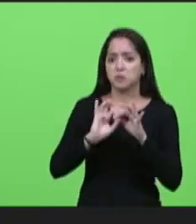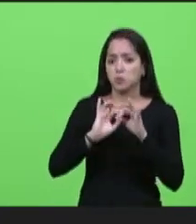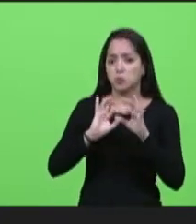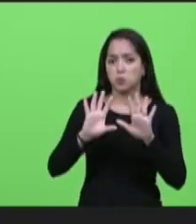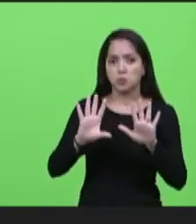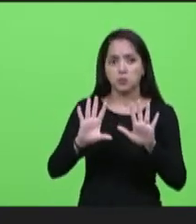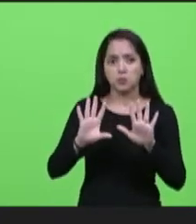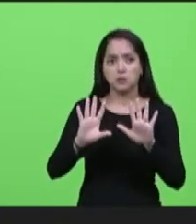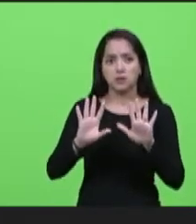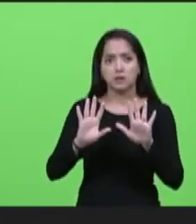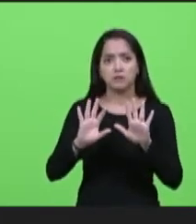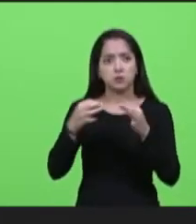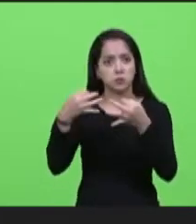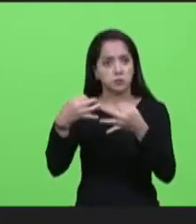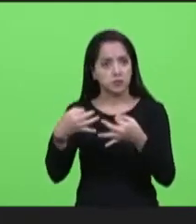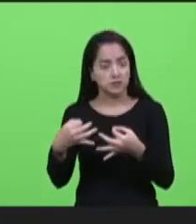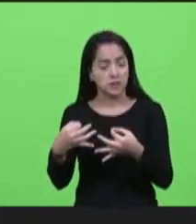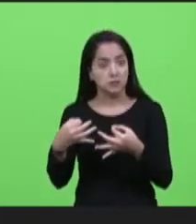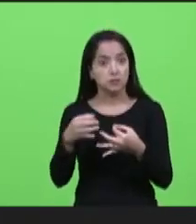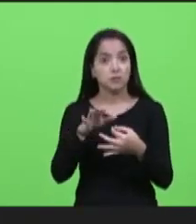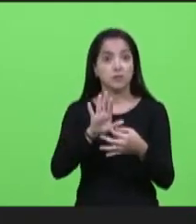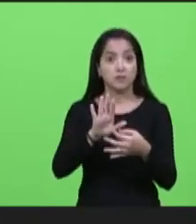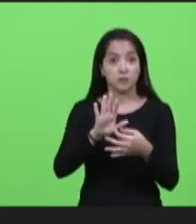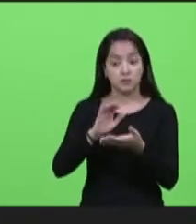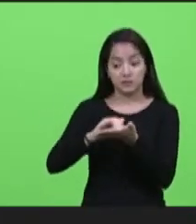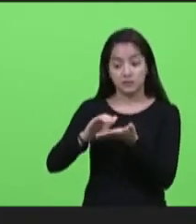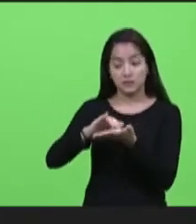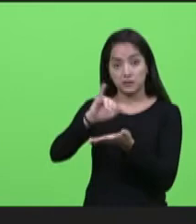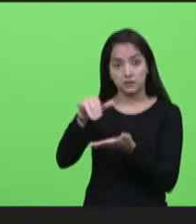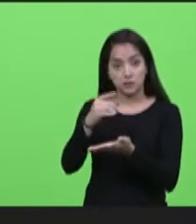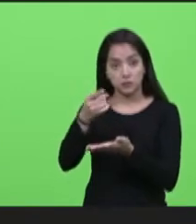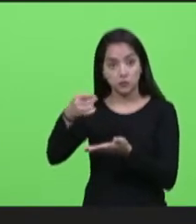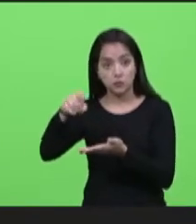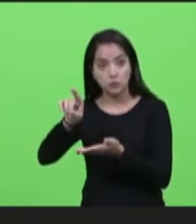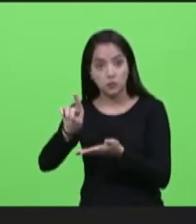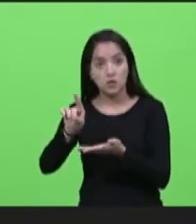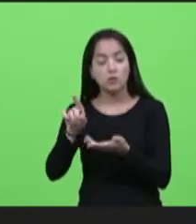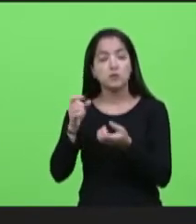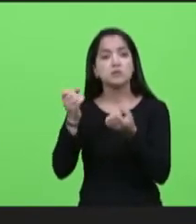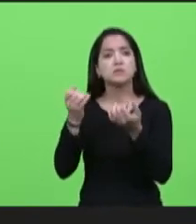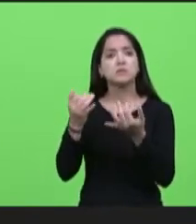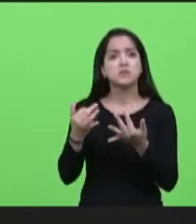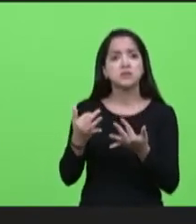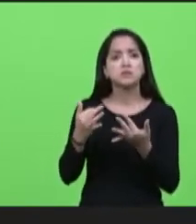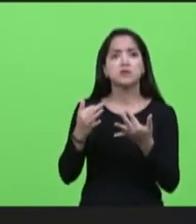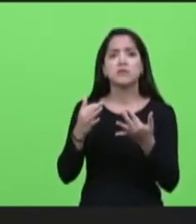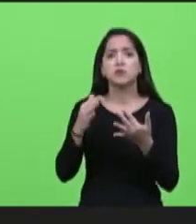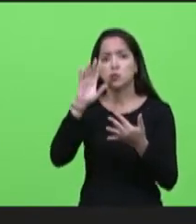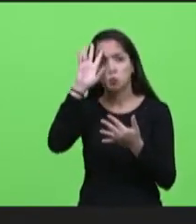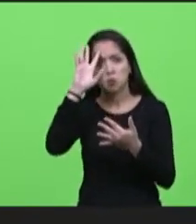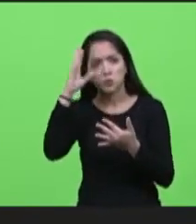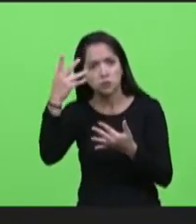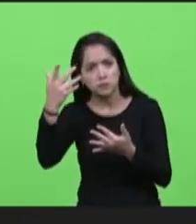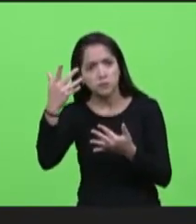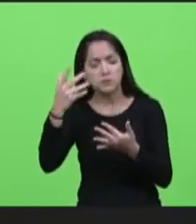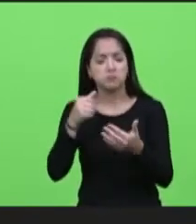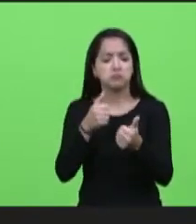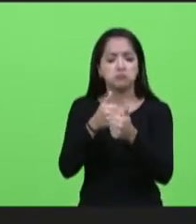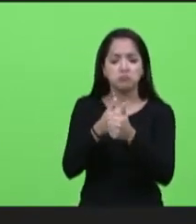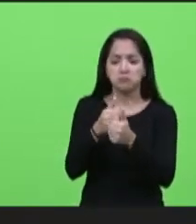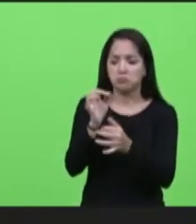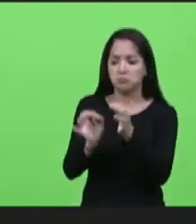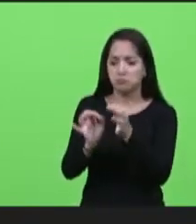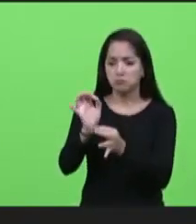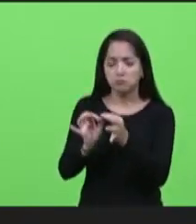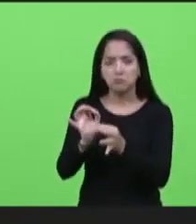a manifestação, aliás, do secretário João Batista, dizendo que estava tudo resolvido, que o Tribunal de Contas tinha dado o aval